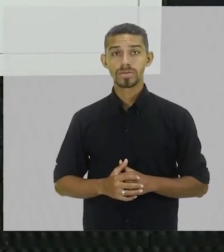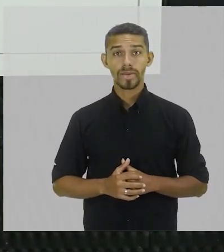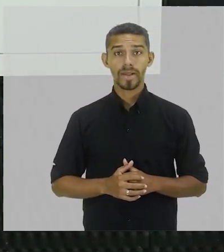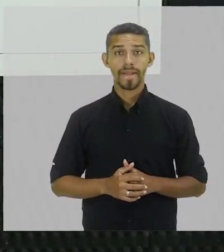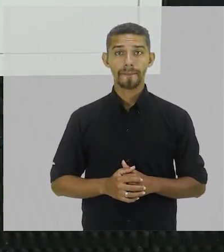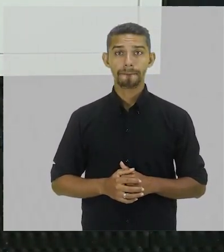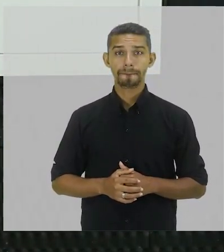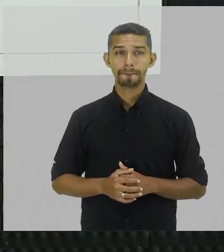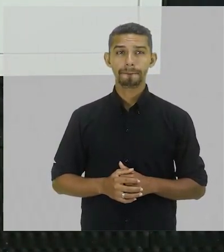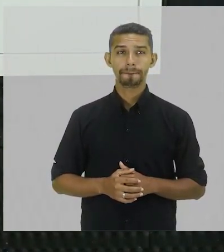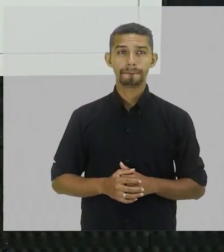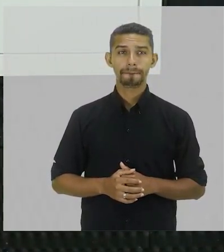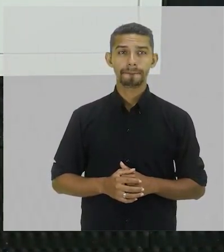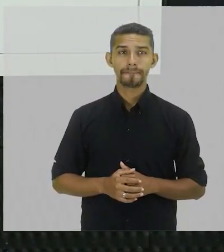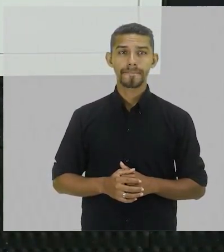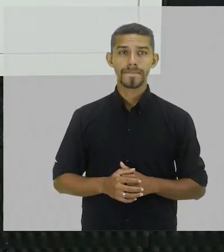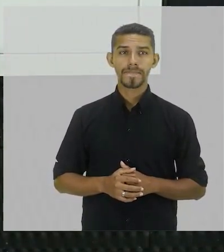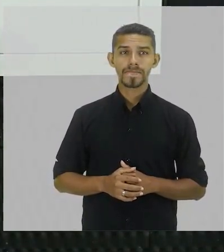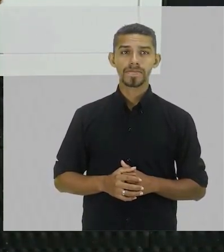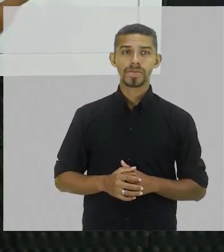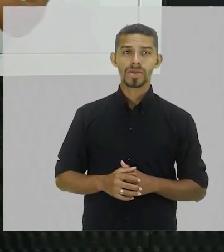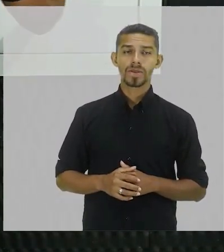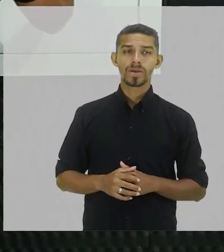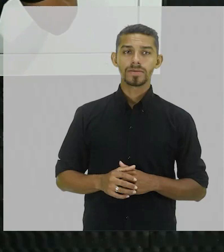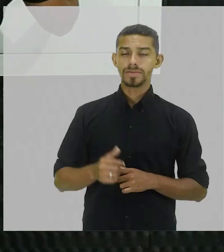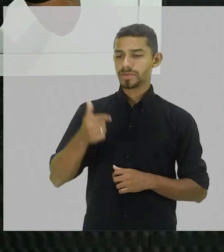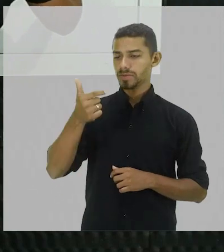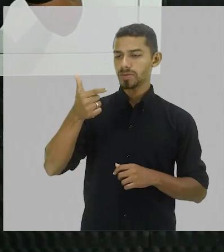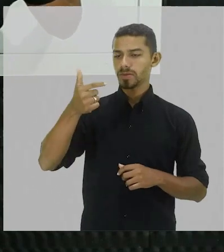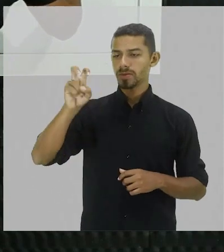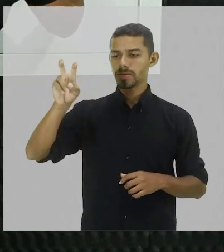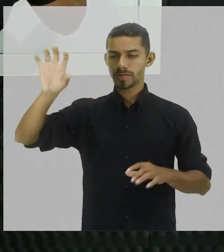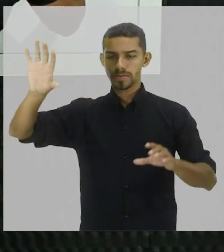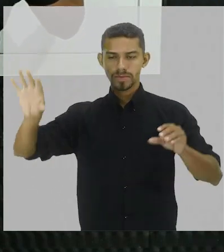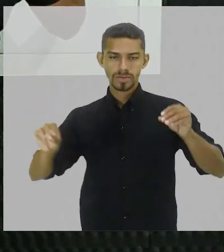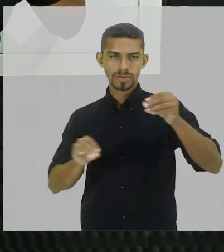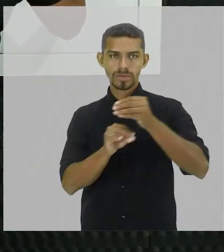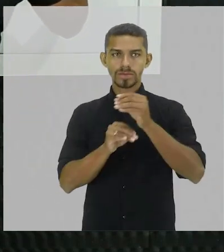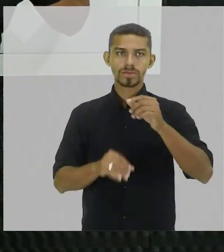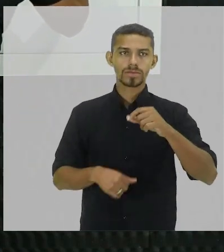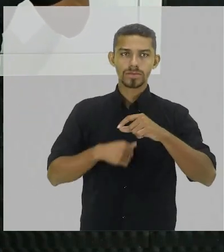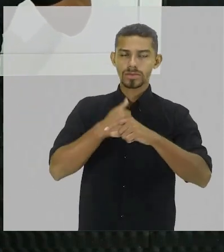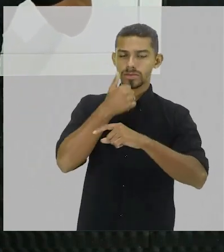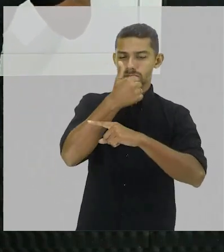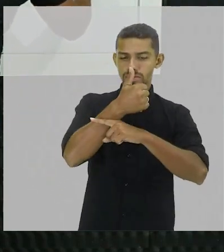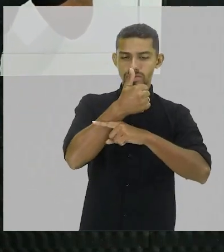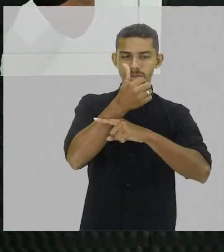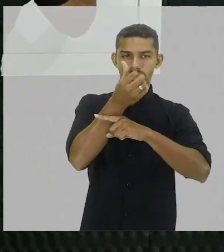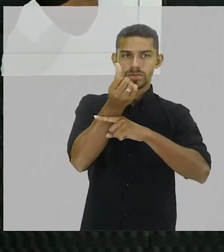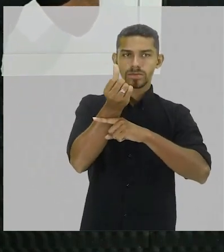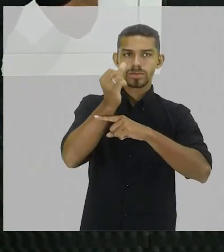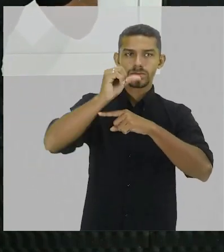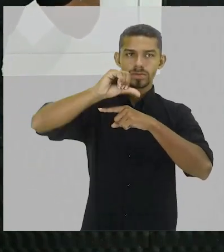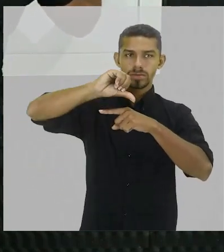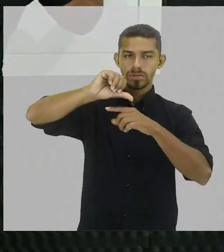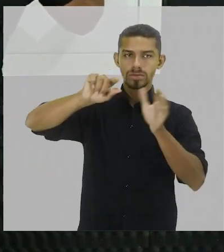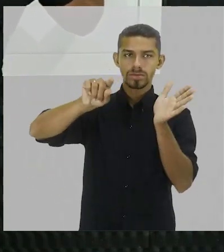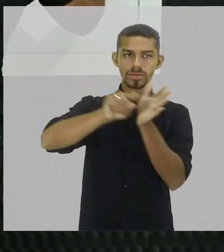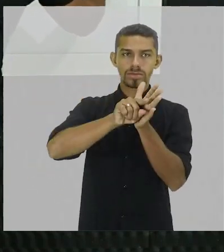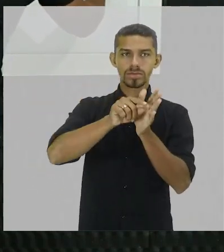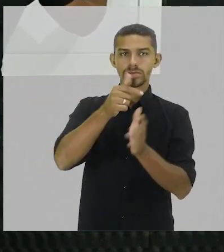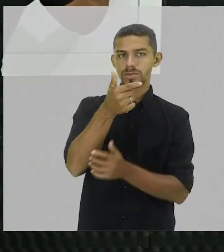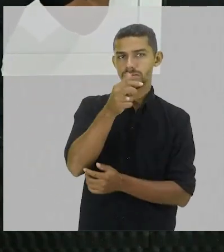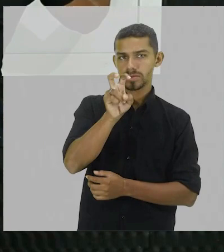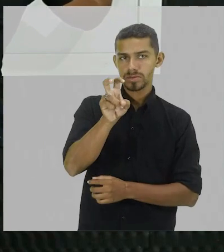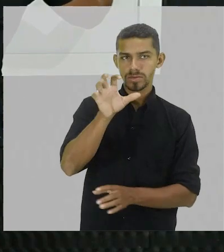Certo? Trazendo esse 25 para o primeiro membro, eu vou ter 169 menos